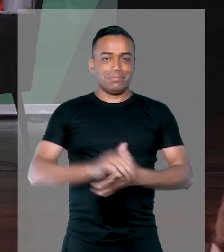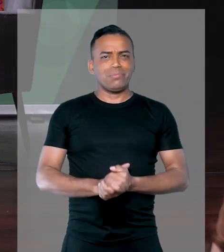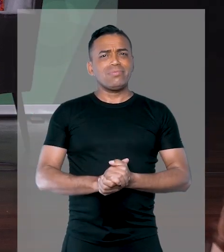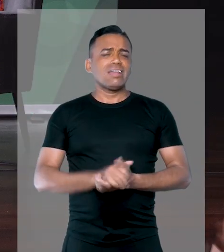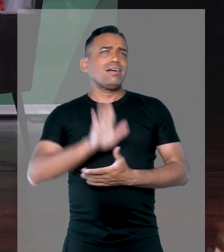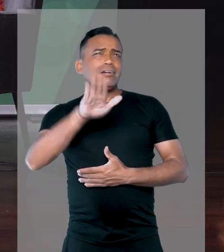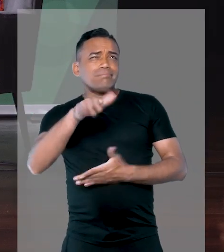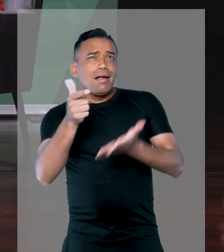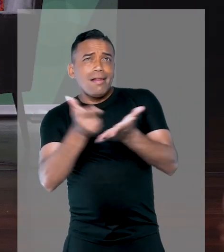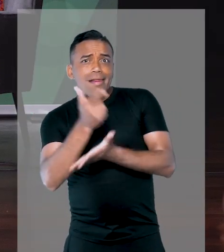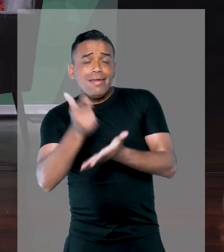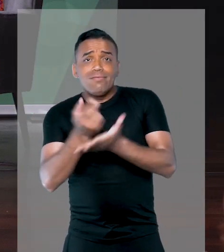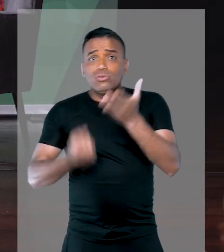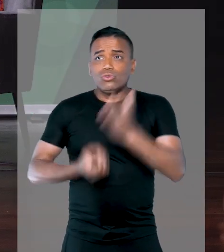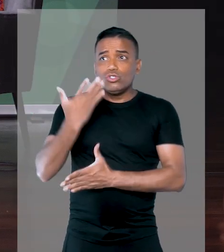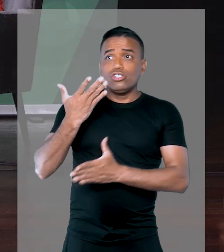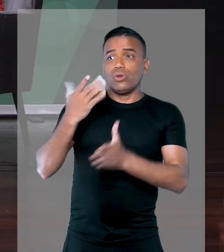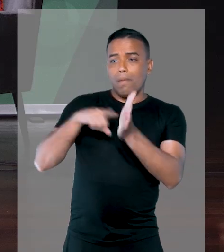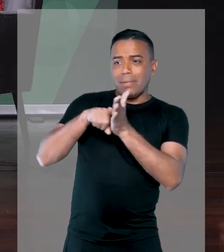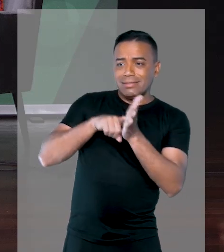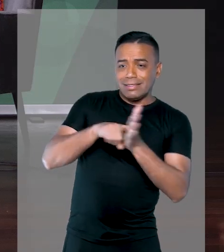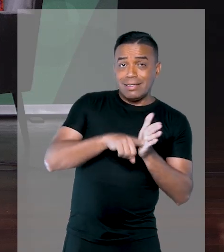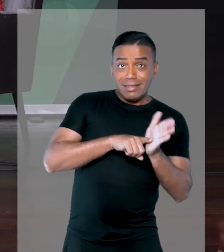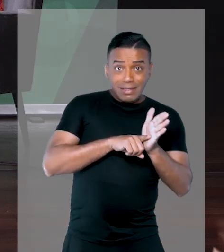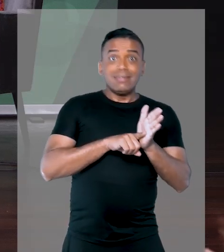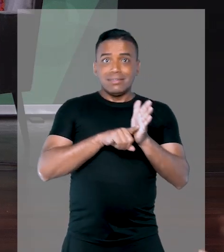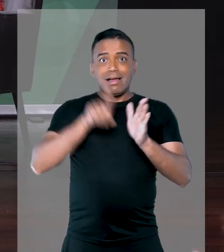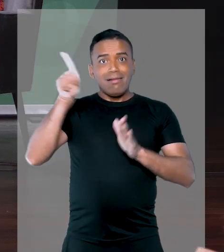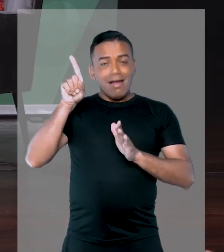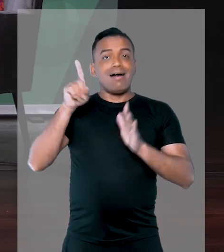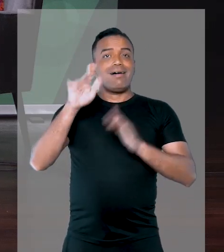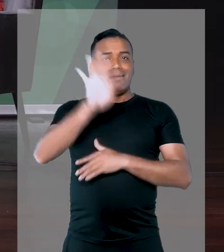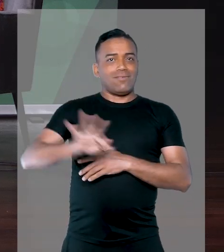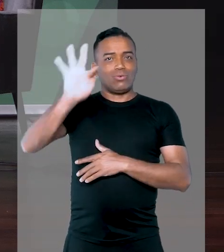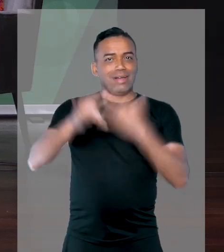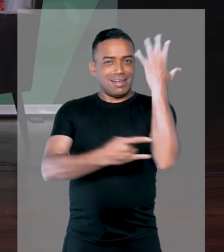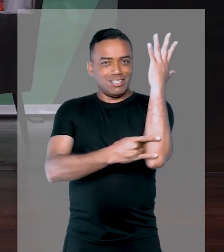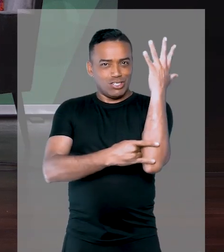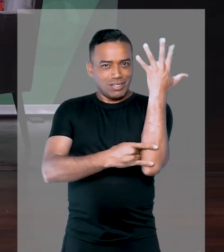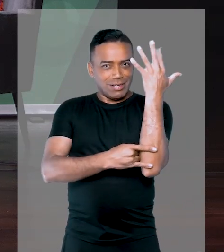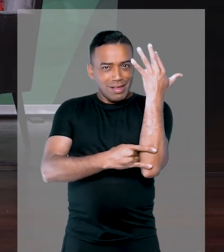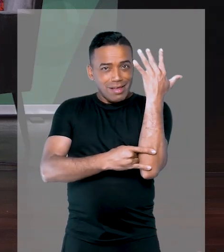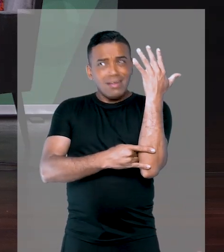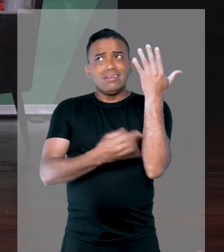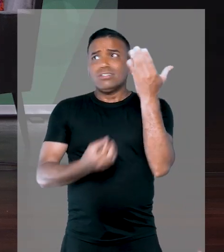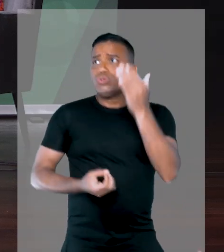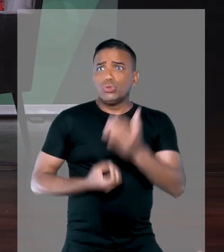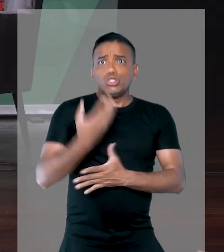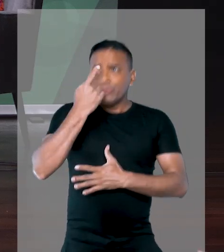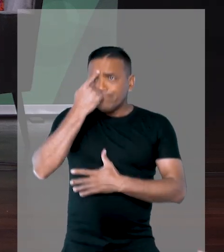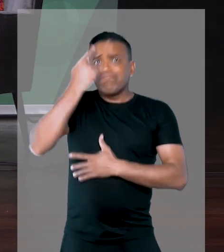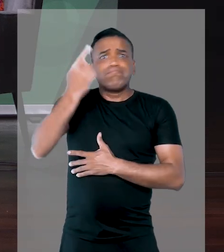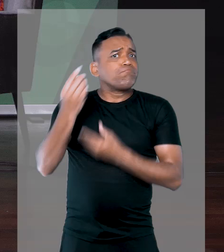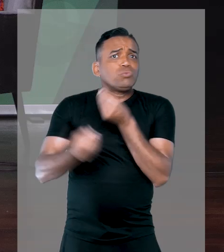Esse livro surgiu a partir de sua pesquisa para a formação, né? Então, eu queria que você explicasse de onde que surgiu, né,